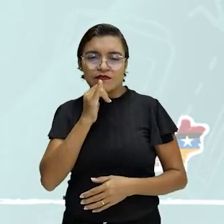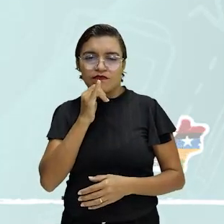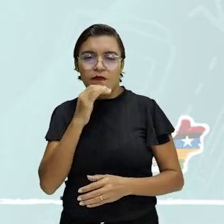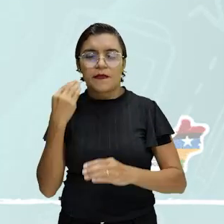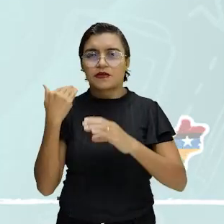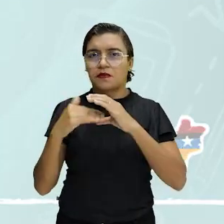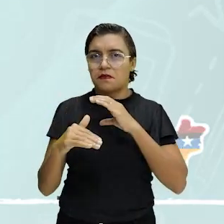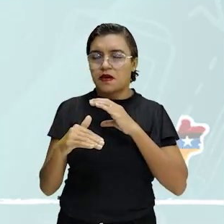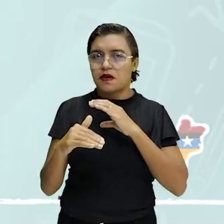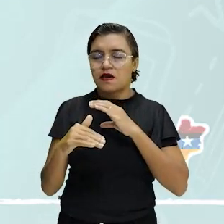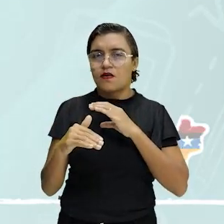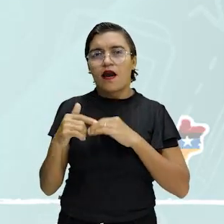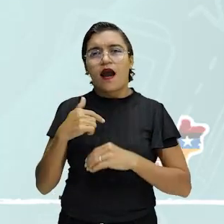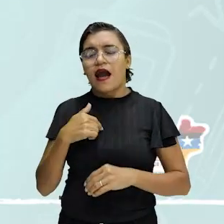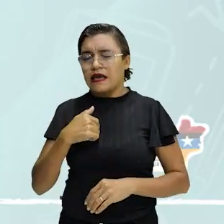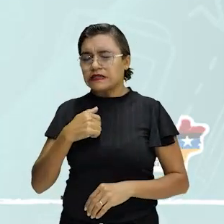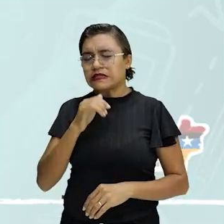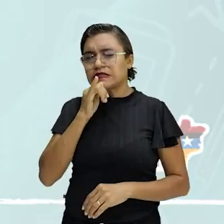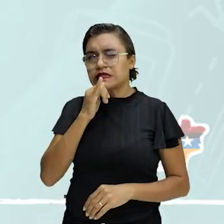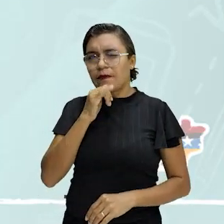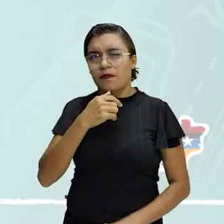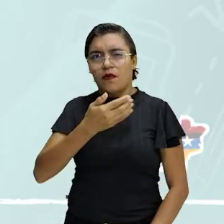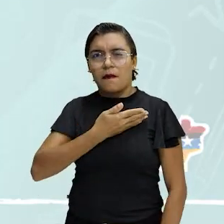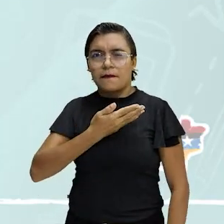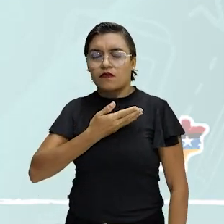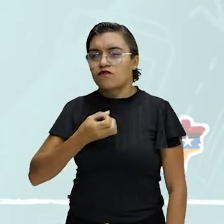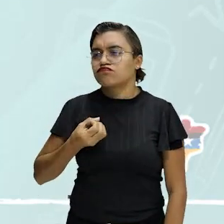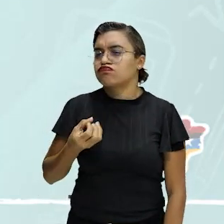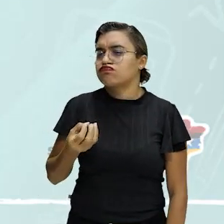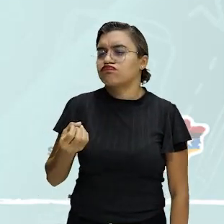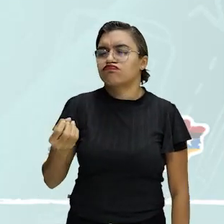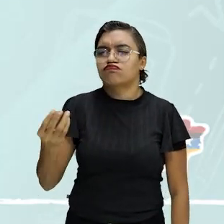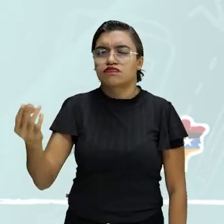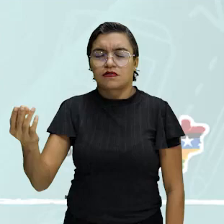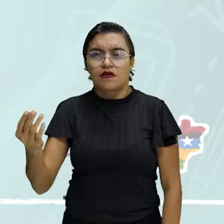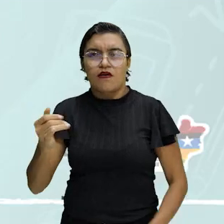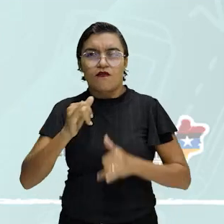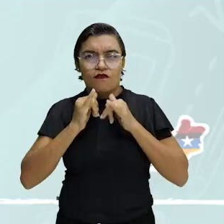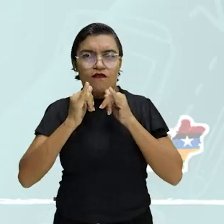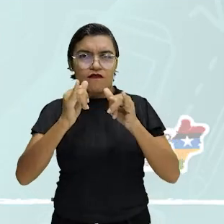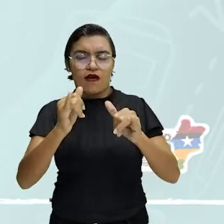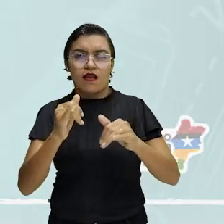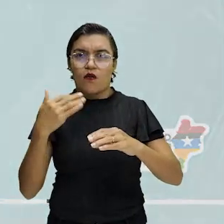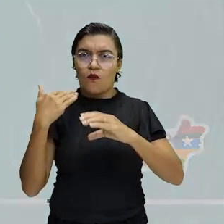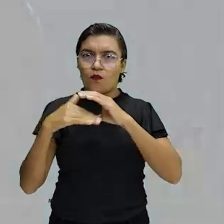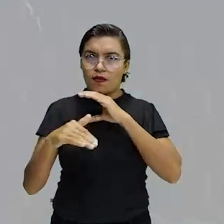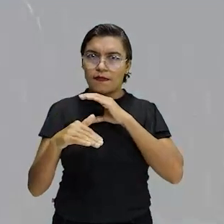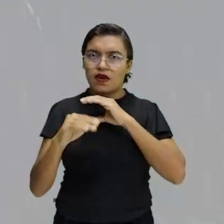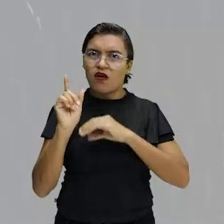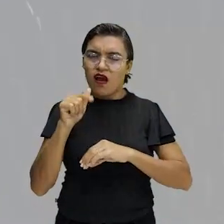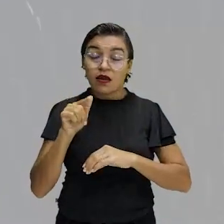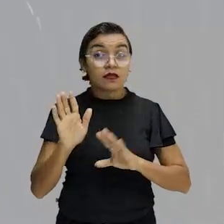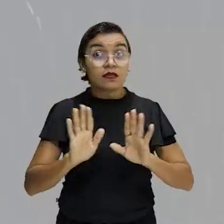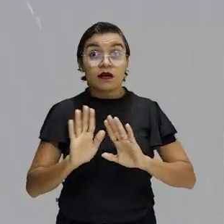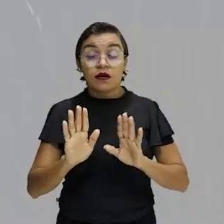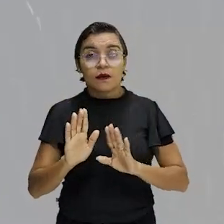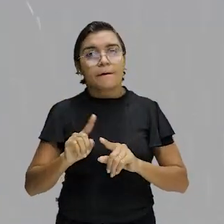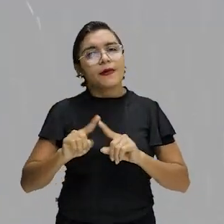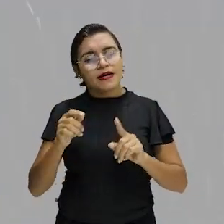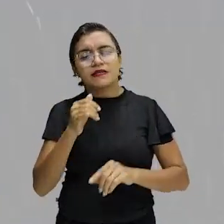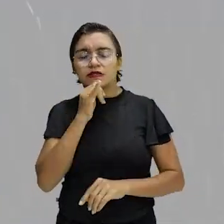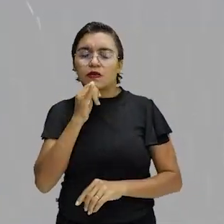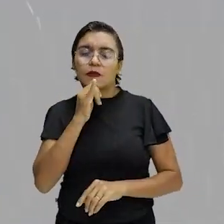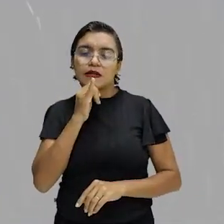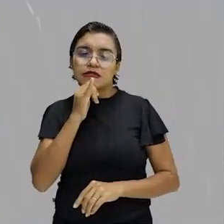numa viagem e tudo, e eu vou mandar um e-mail para o meu amigo para contar como é que foi meu passeio ou como é que foi a festa. Mas temos o exemplo aqui